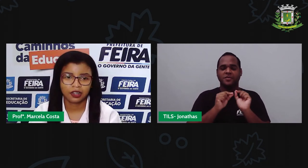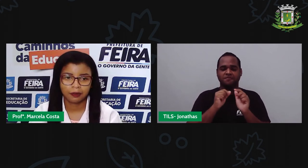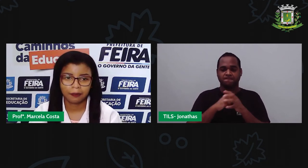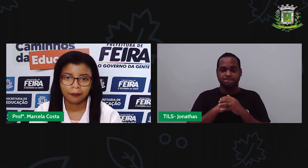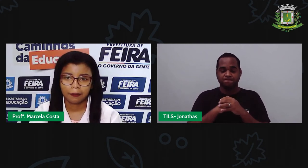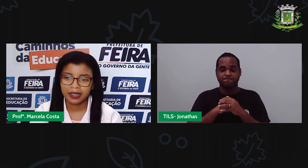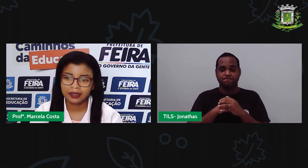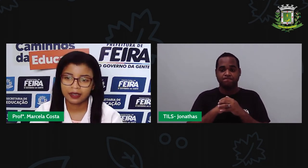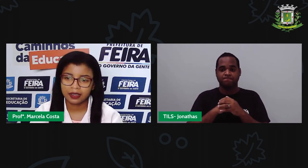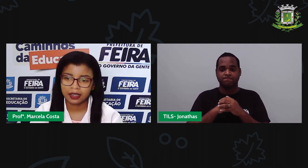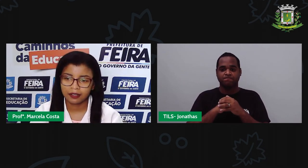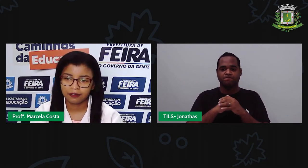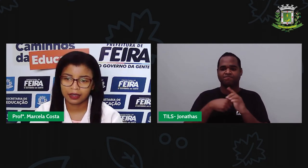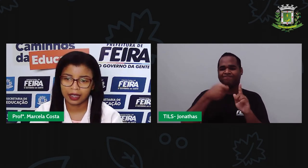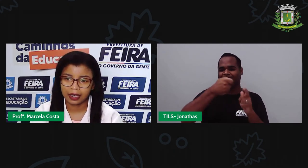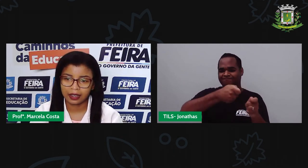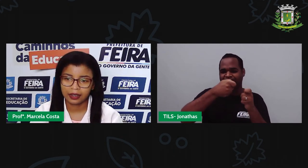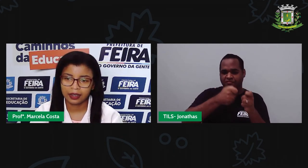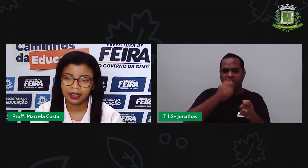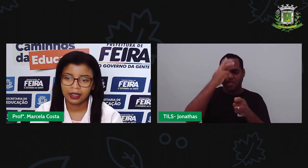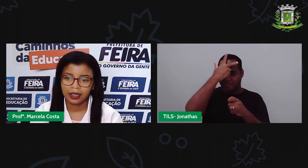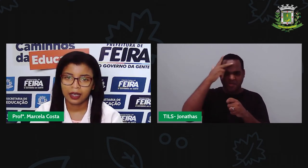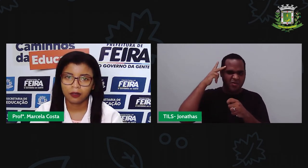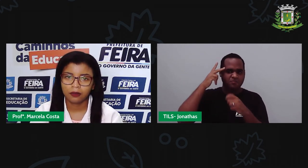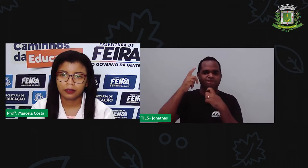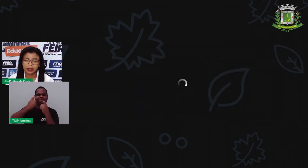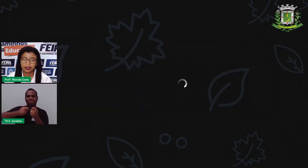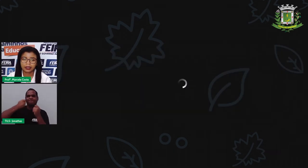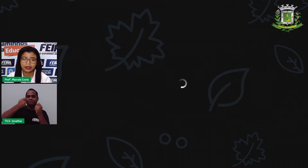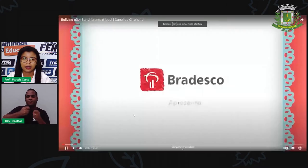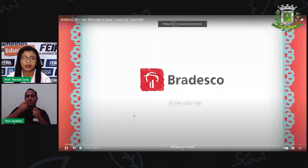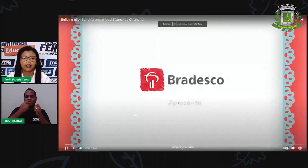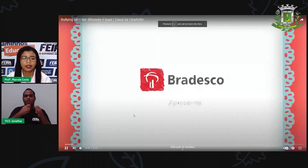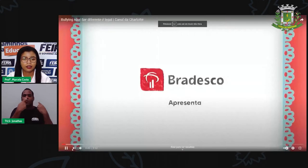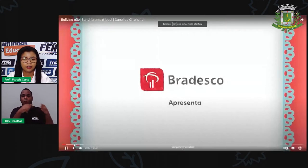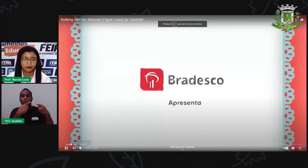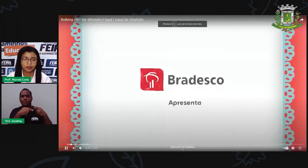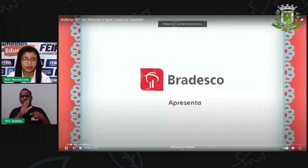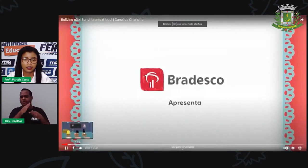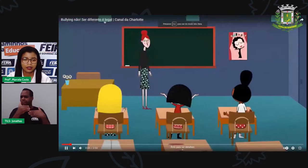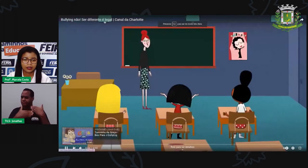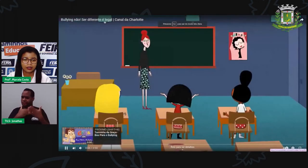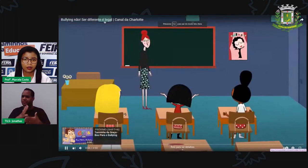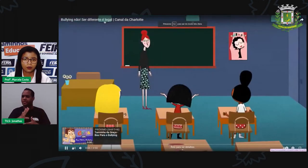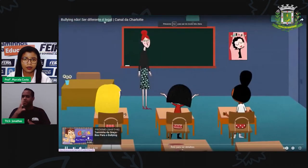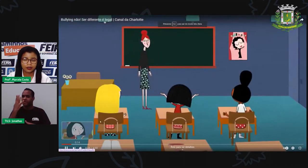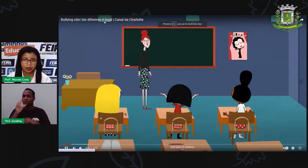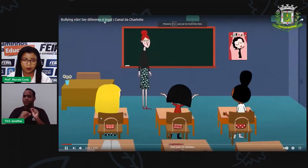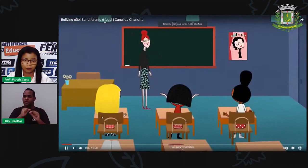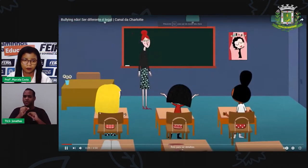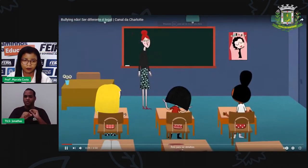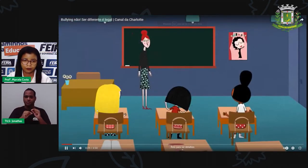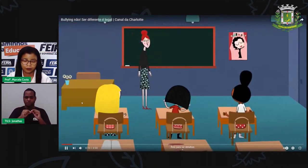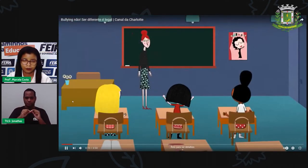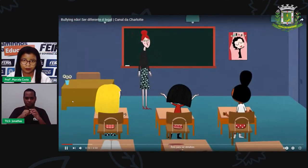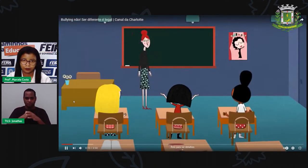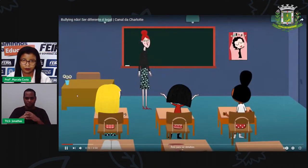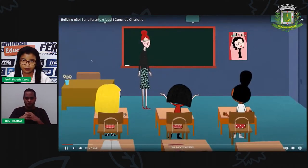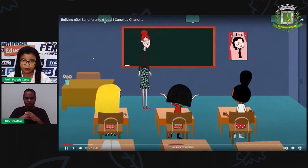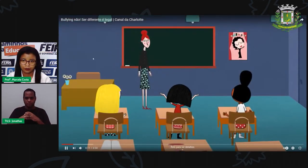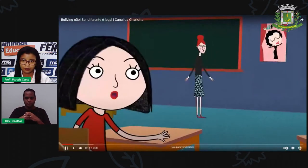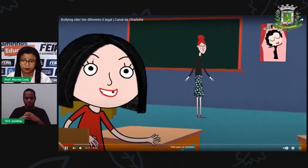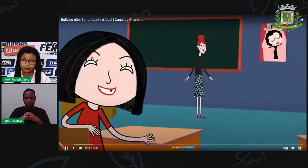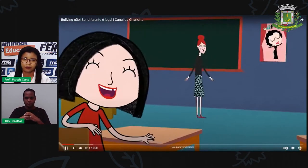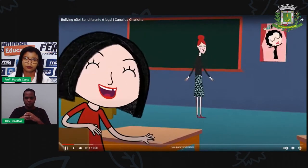que é que a gente precisa evitar que aconteça esse tipo de situação? Ah, Iupi!